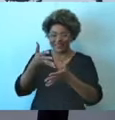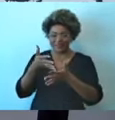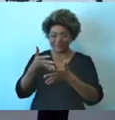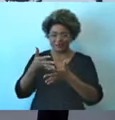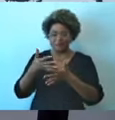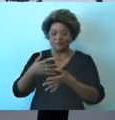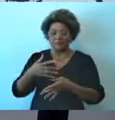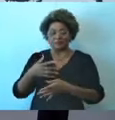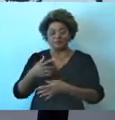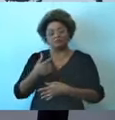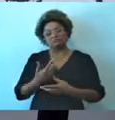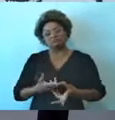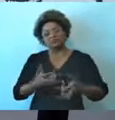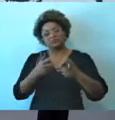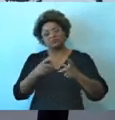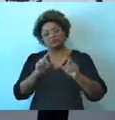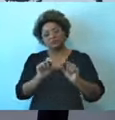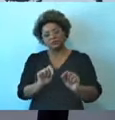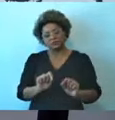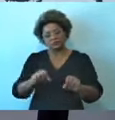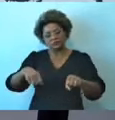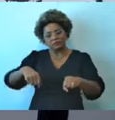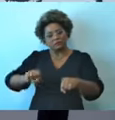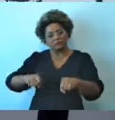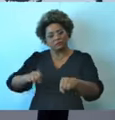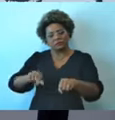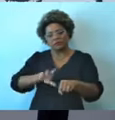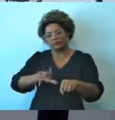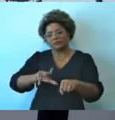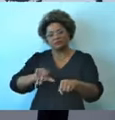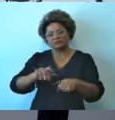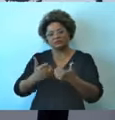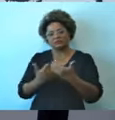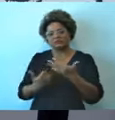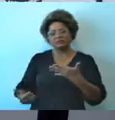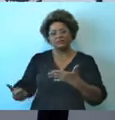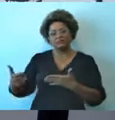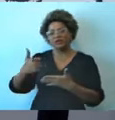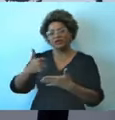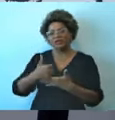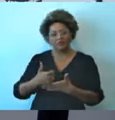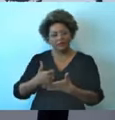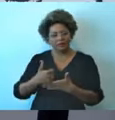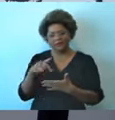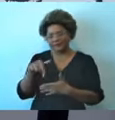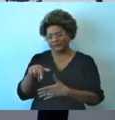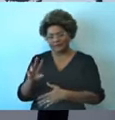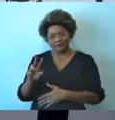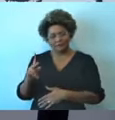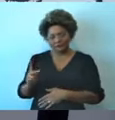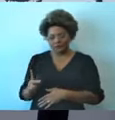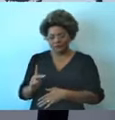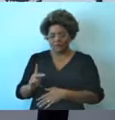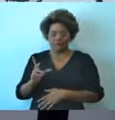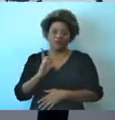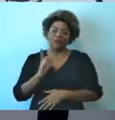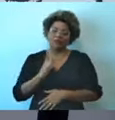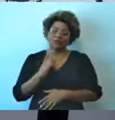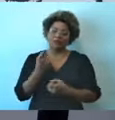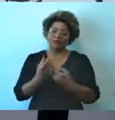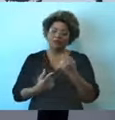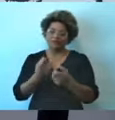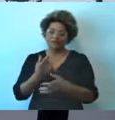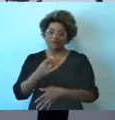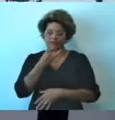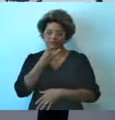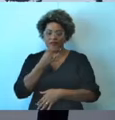o motociclista não está sendo tratado como prioridade na cidade de Belo Horizonte. A gente teve alguns exemplos aqui bem citados, como o caso da bicicleta, e eu não